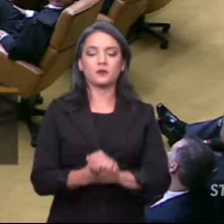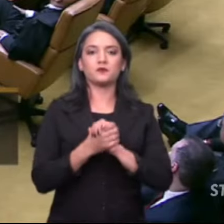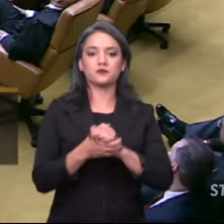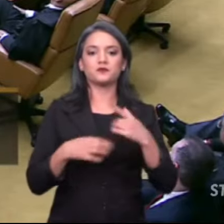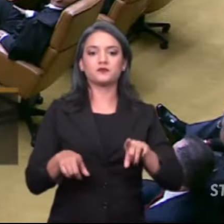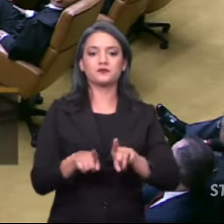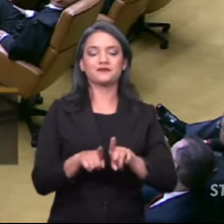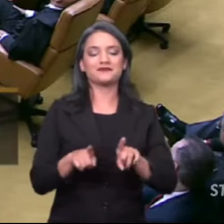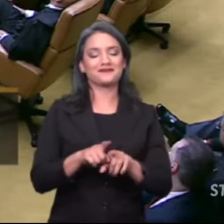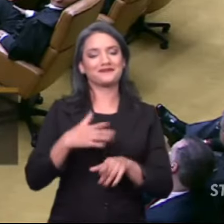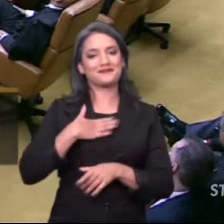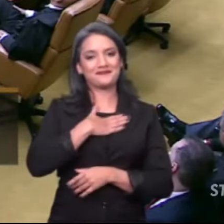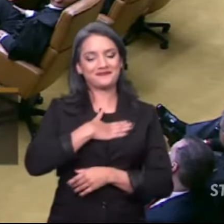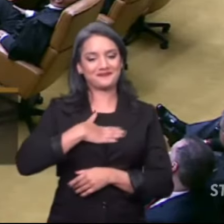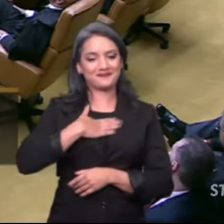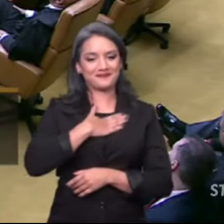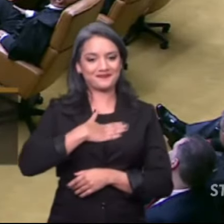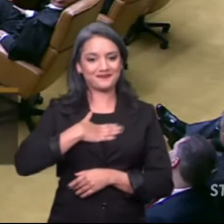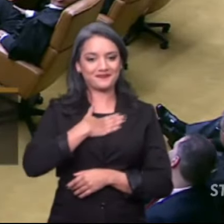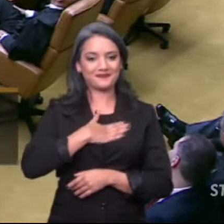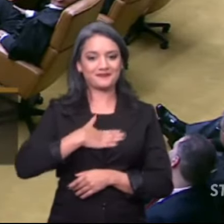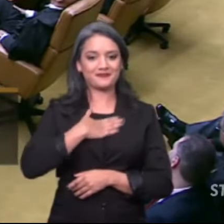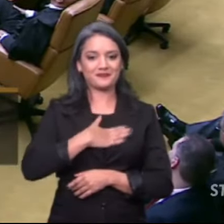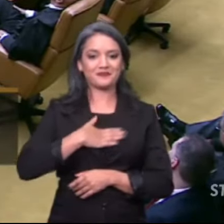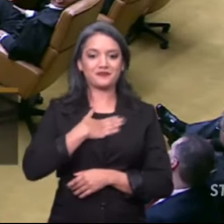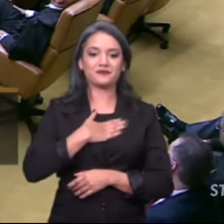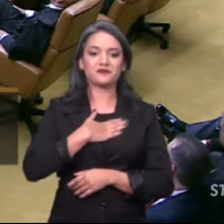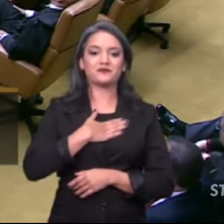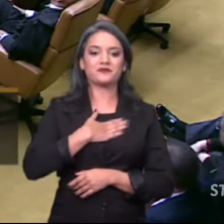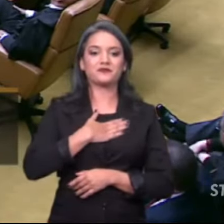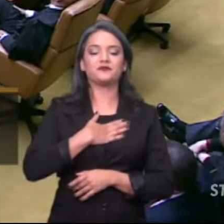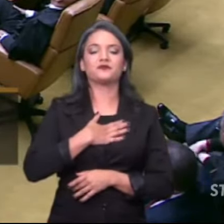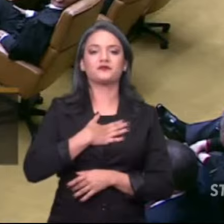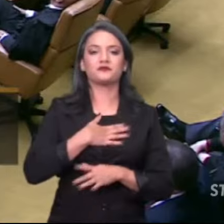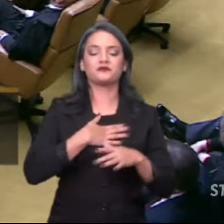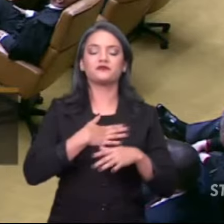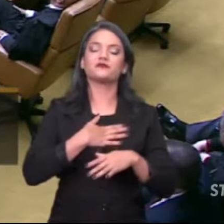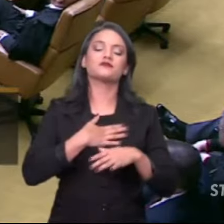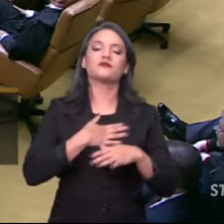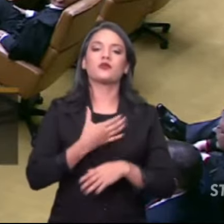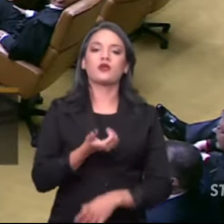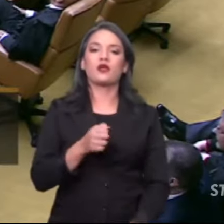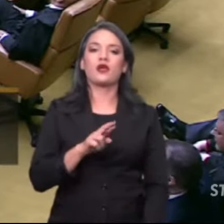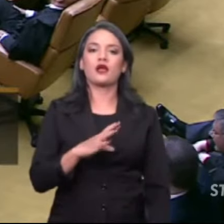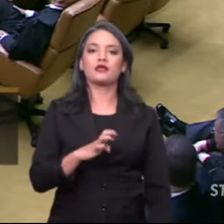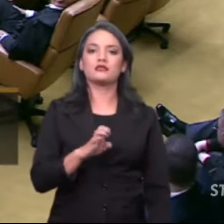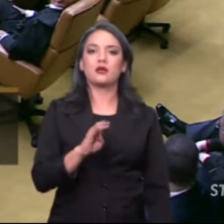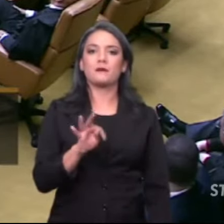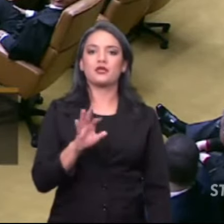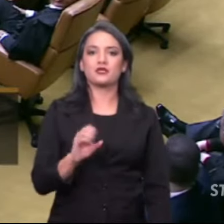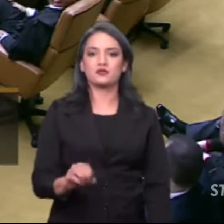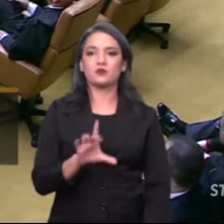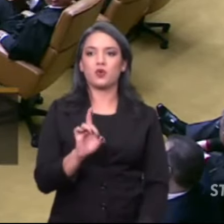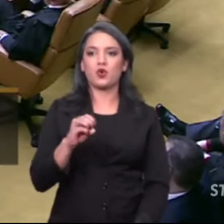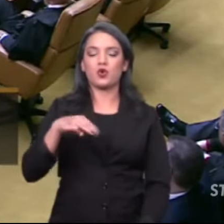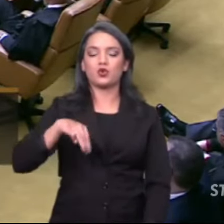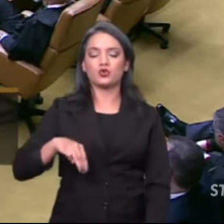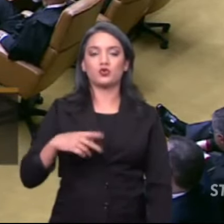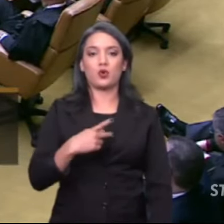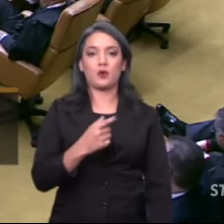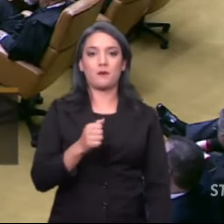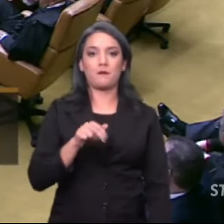com muita alegria, o cardeal arcebispo da Arquidiocese de Brasília, Dom Paulo César